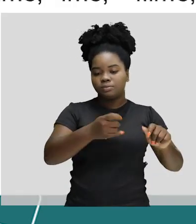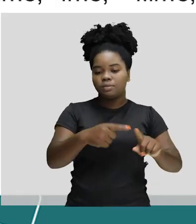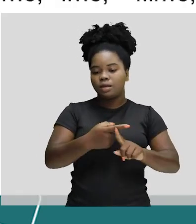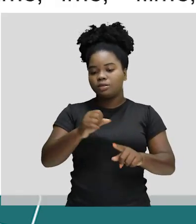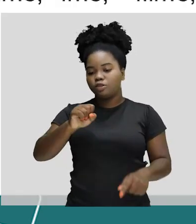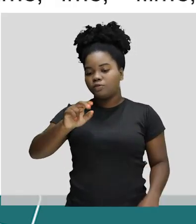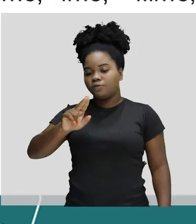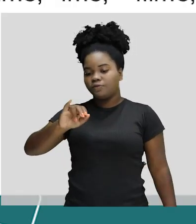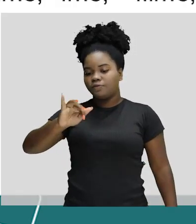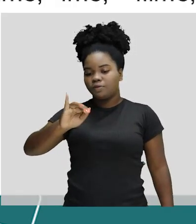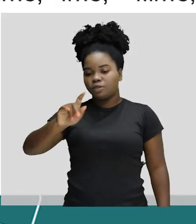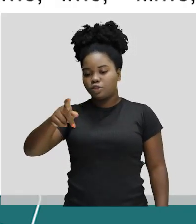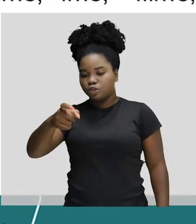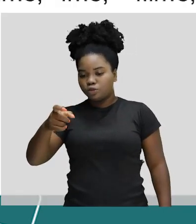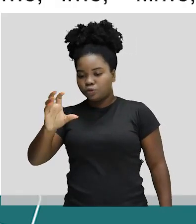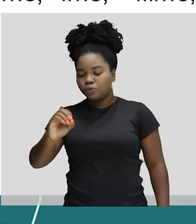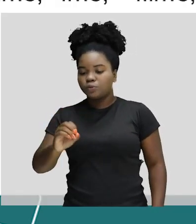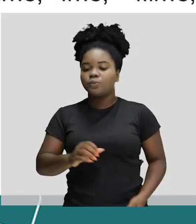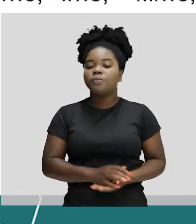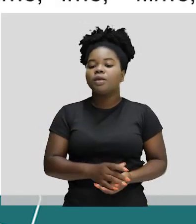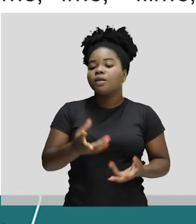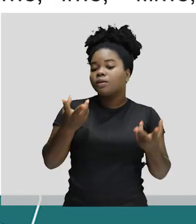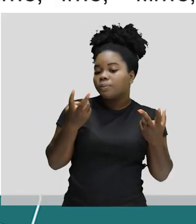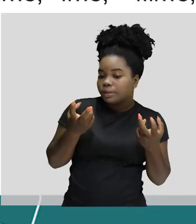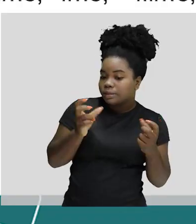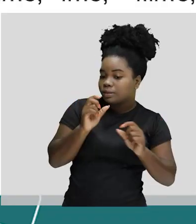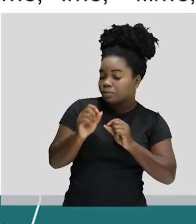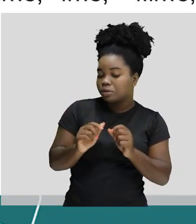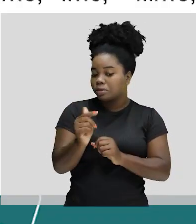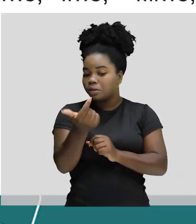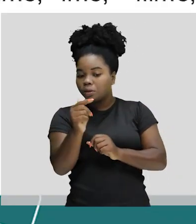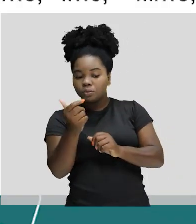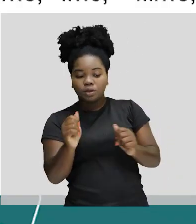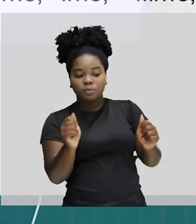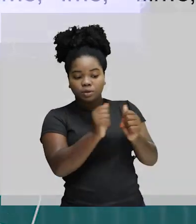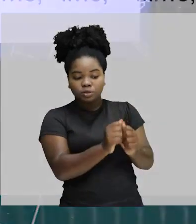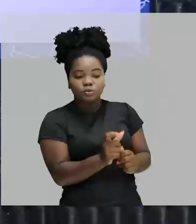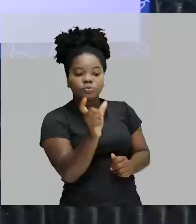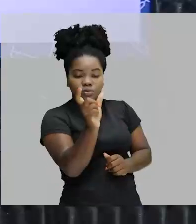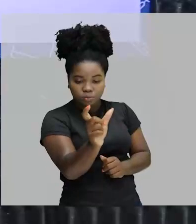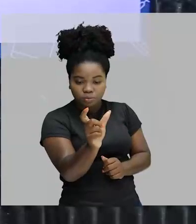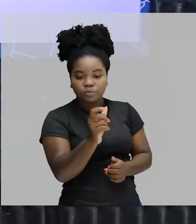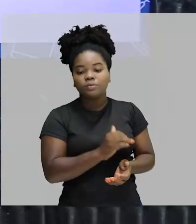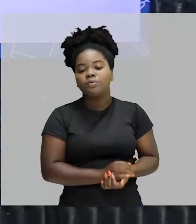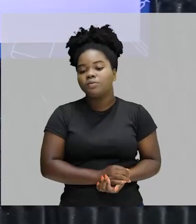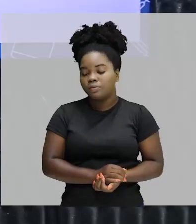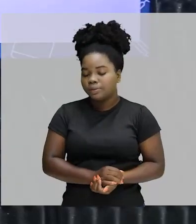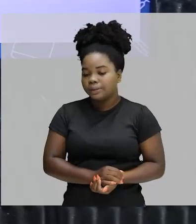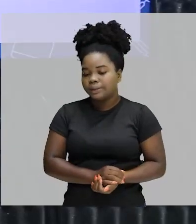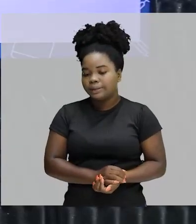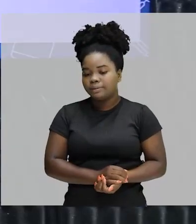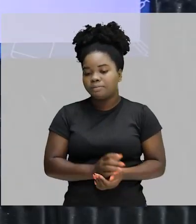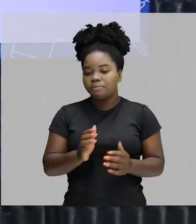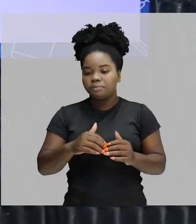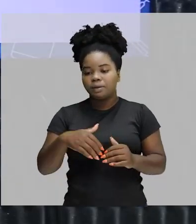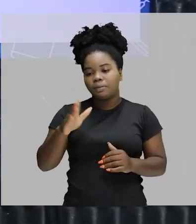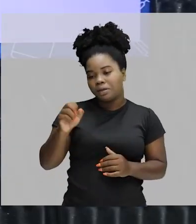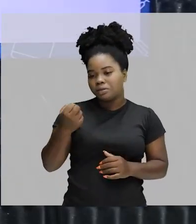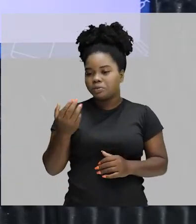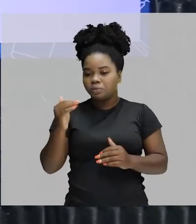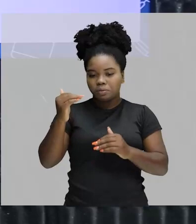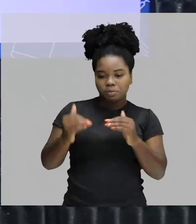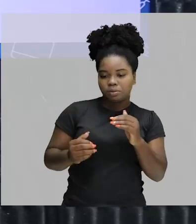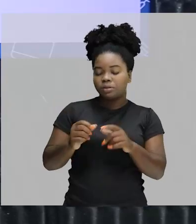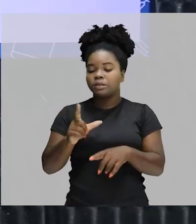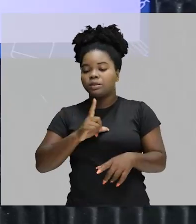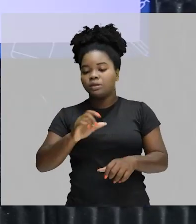adjetivo mais o sufixo. Então, aqui vocês podem perceber que já não tem o auxílio de uma palavra que vai intensificar para mais ou para menos. Aqui nós vamos